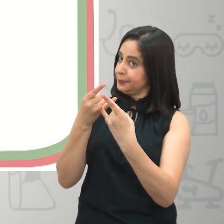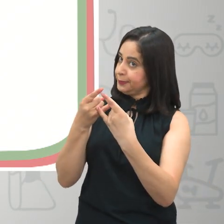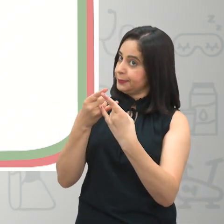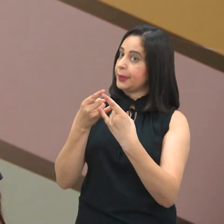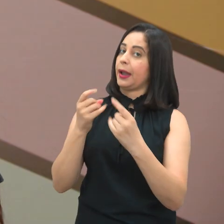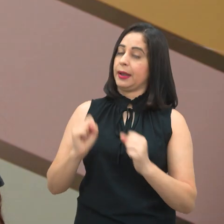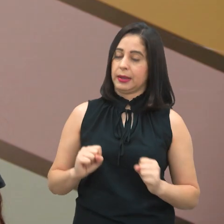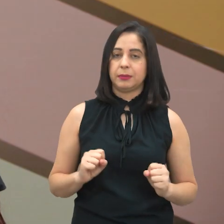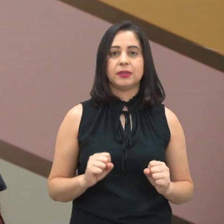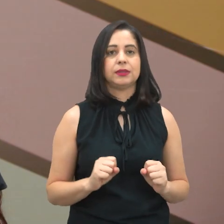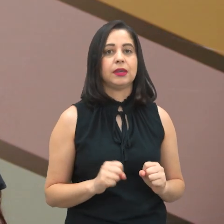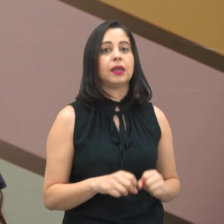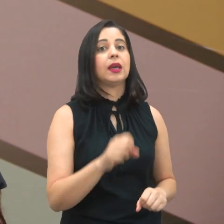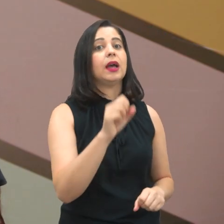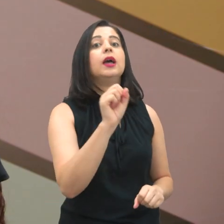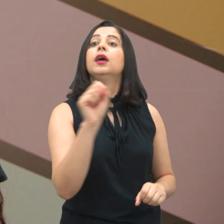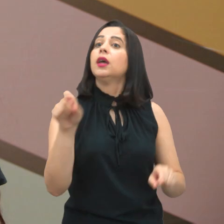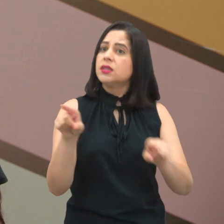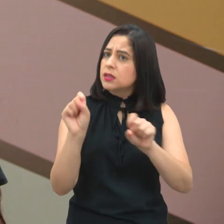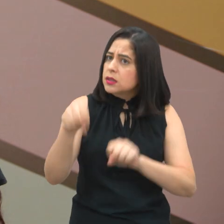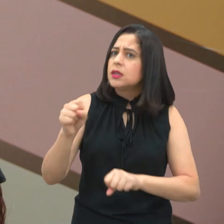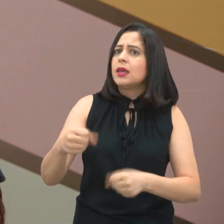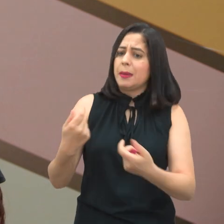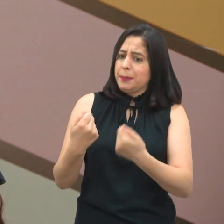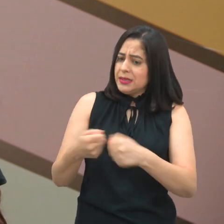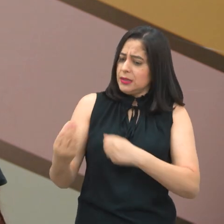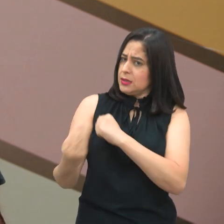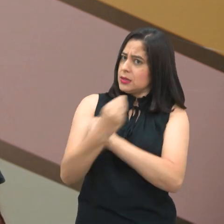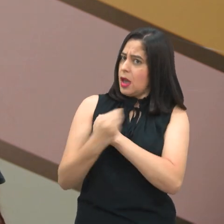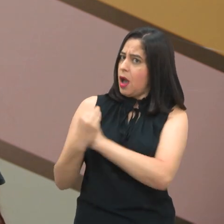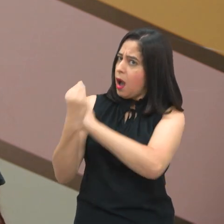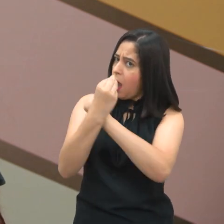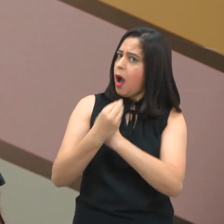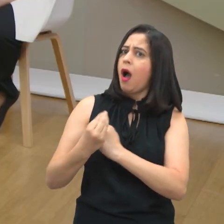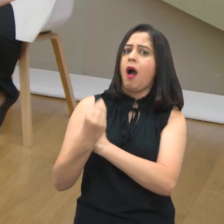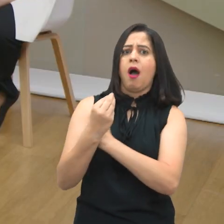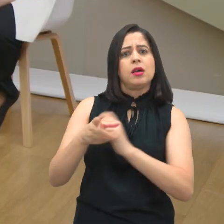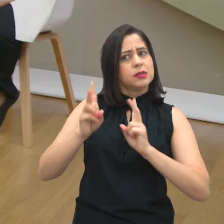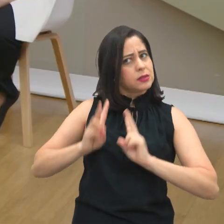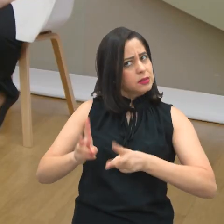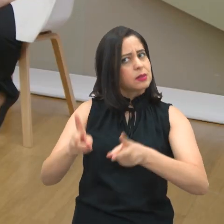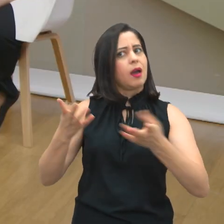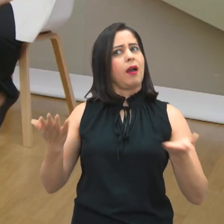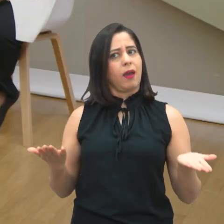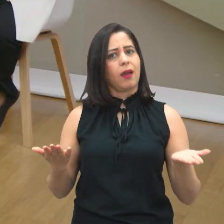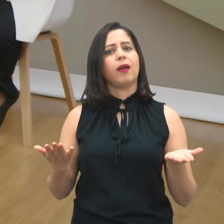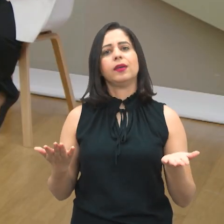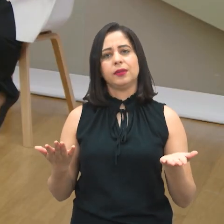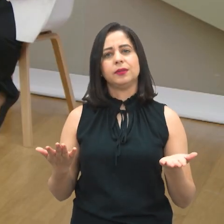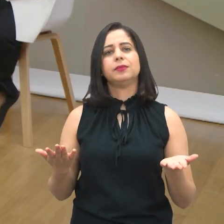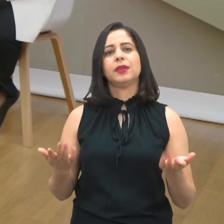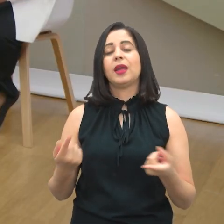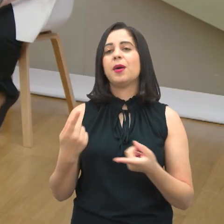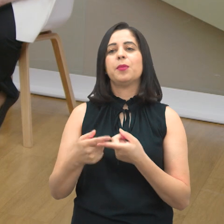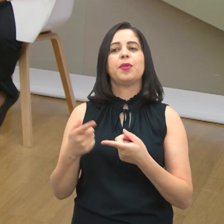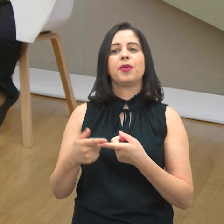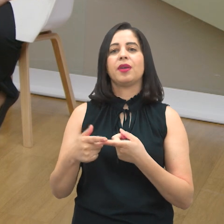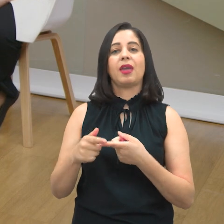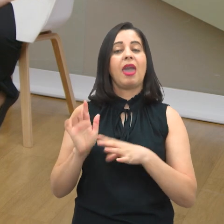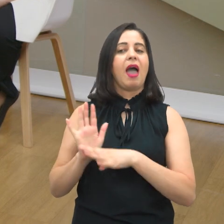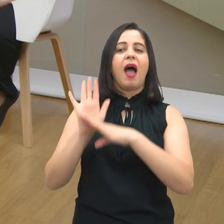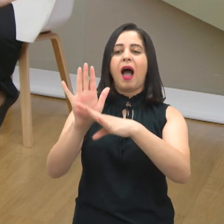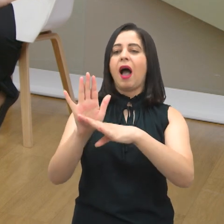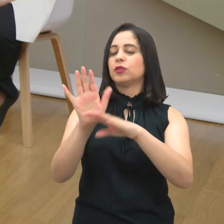principal. Principal. É o mais conhecido. E se cuidar, né? O autocuidado. Sempre. No geral, vai ajudar